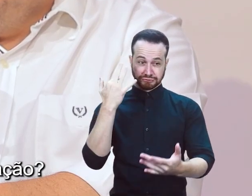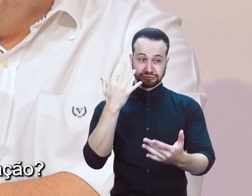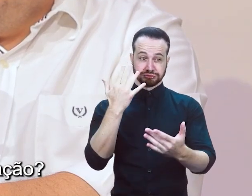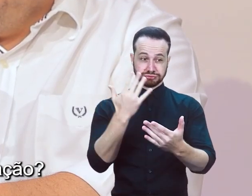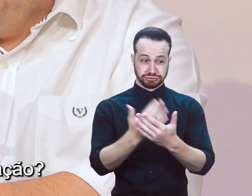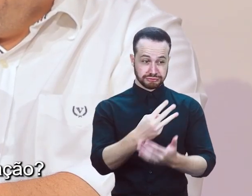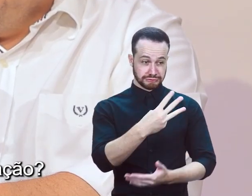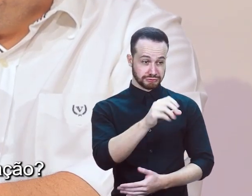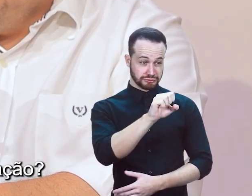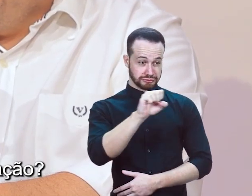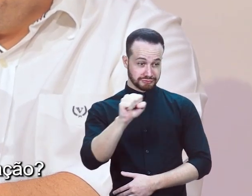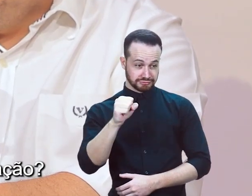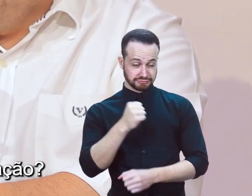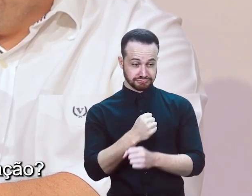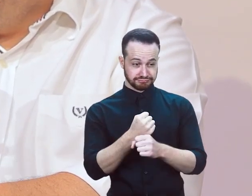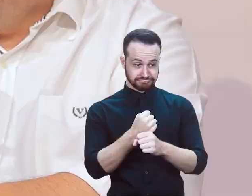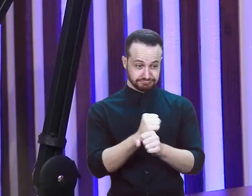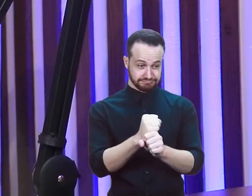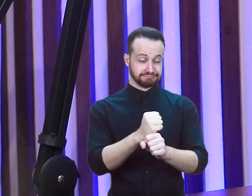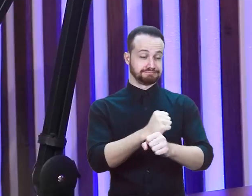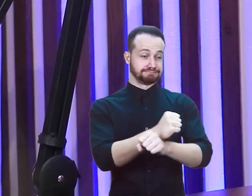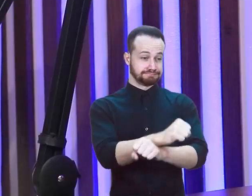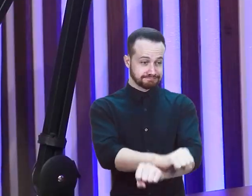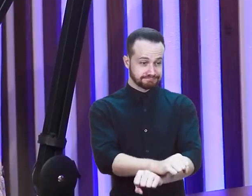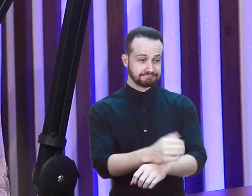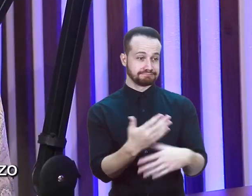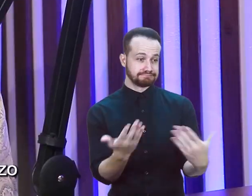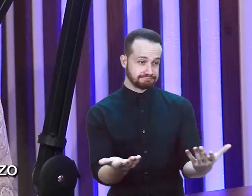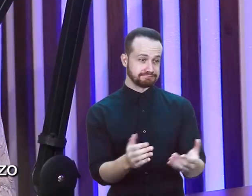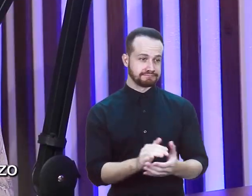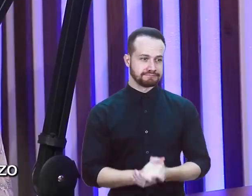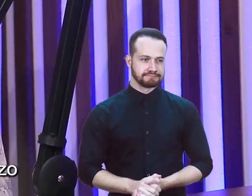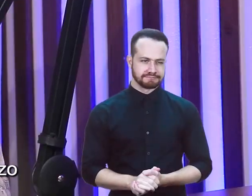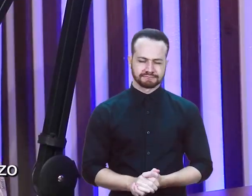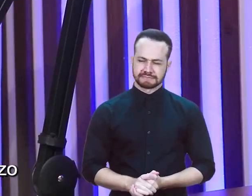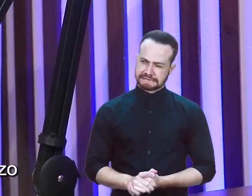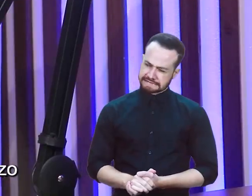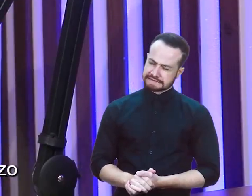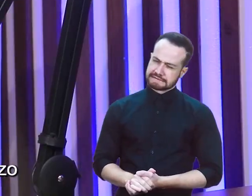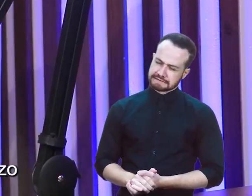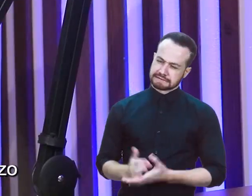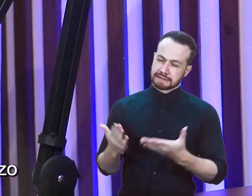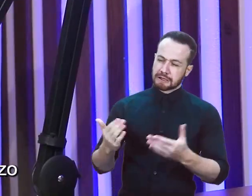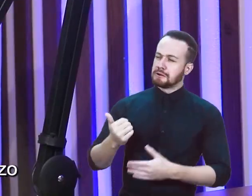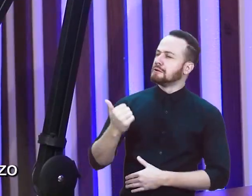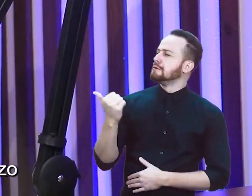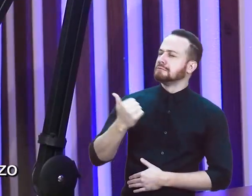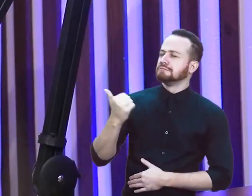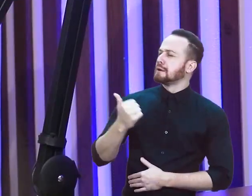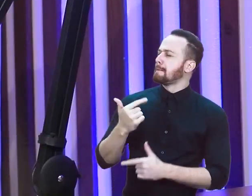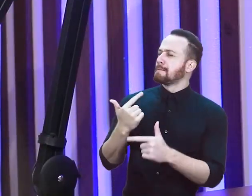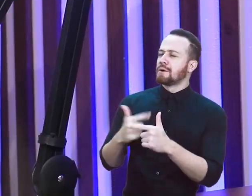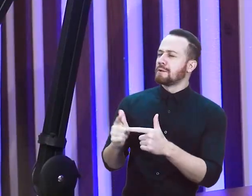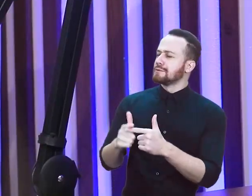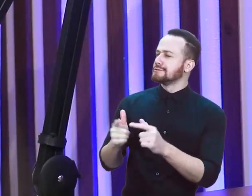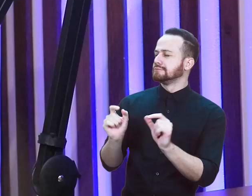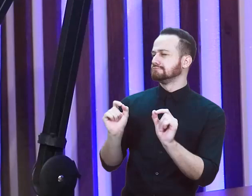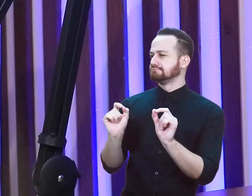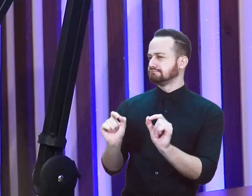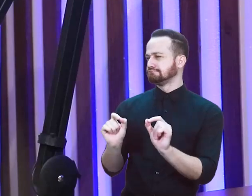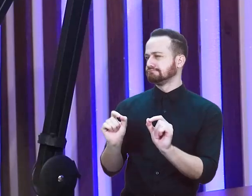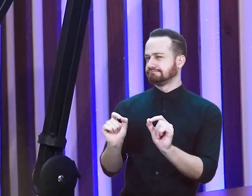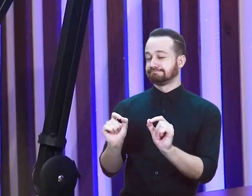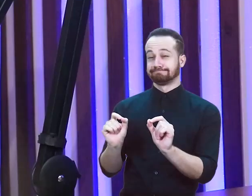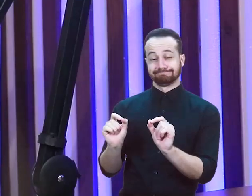388 anos de escravização? O primeiro prejuízo é o prejuízo